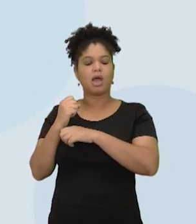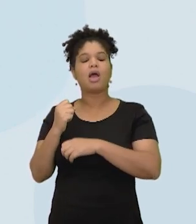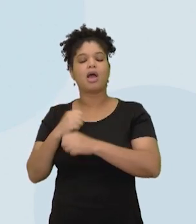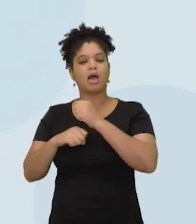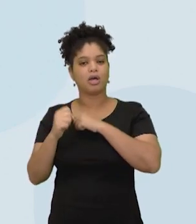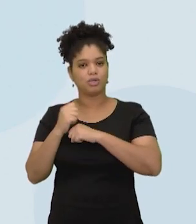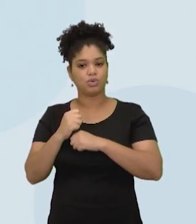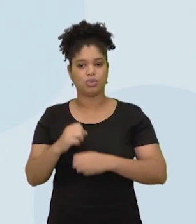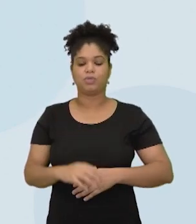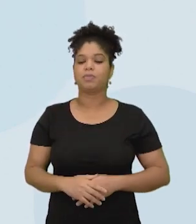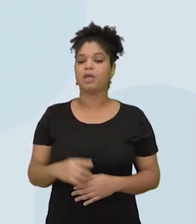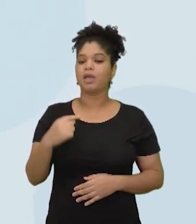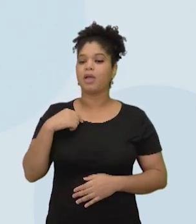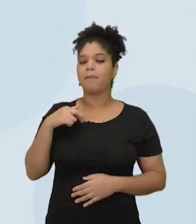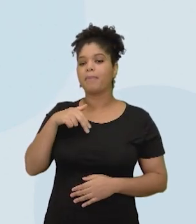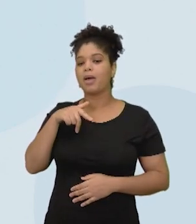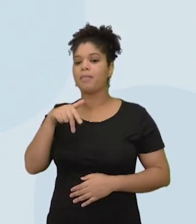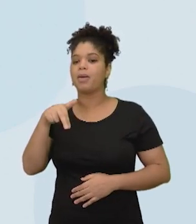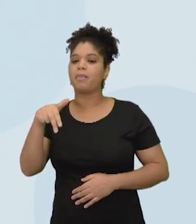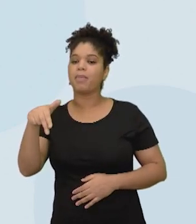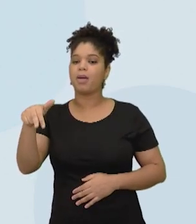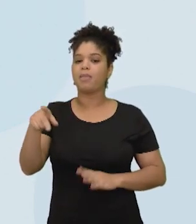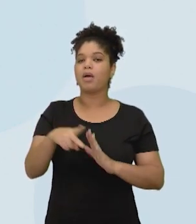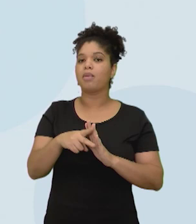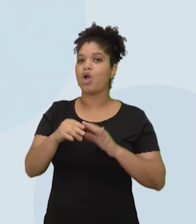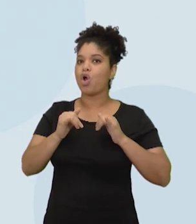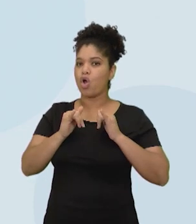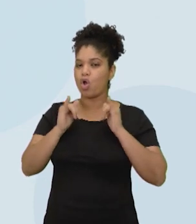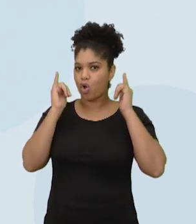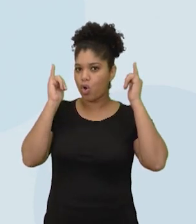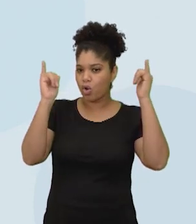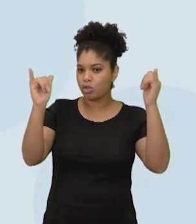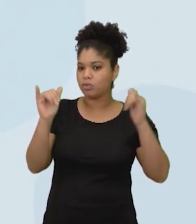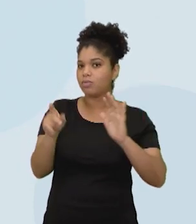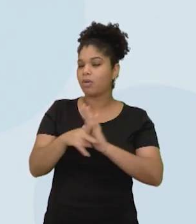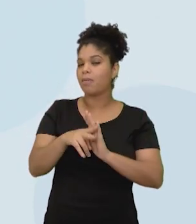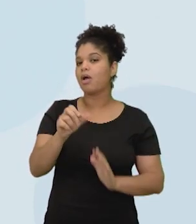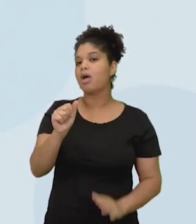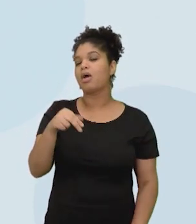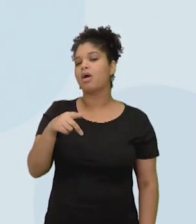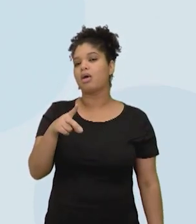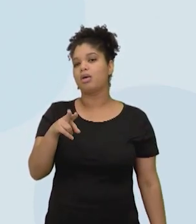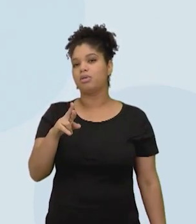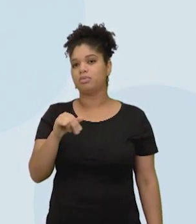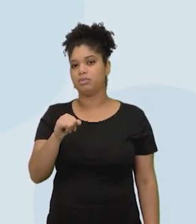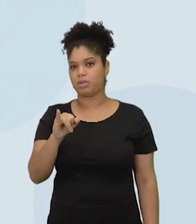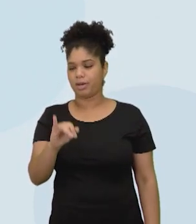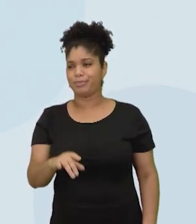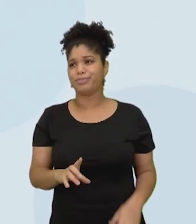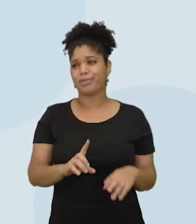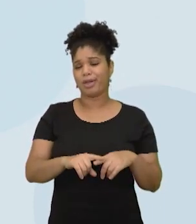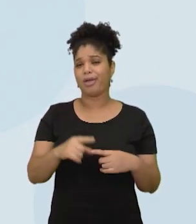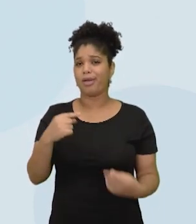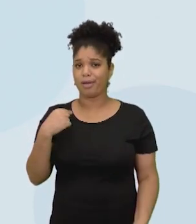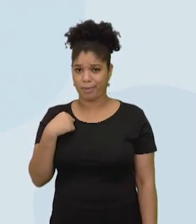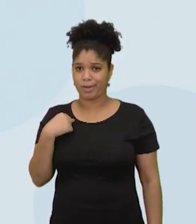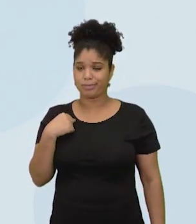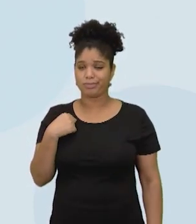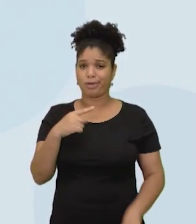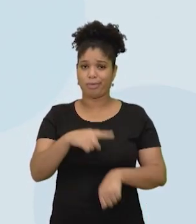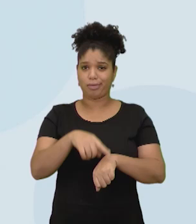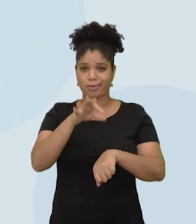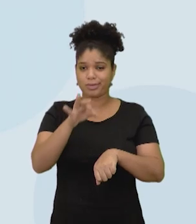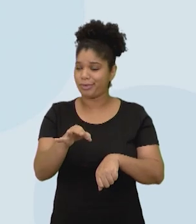ao Rocio para tomar o ônibus de Andaraí. Sabe que eu sou o homem o menos pontual que há neste